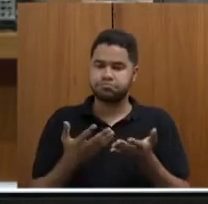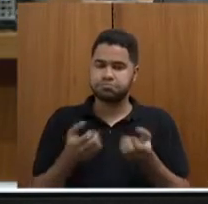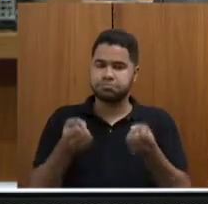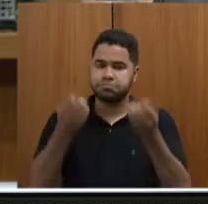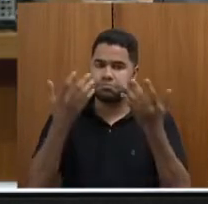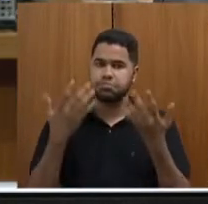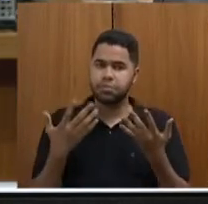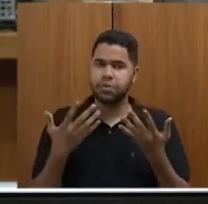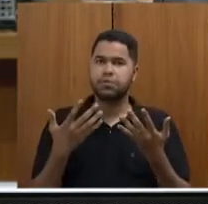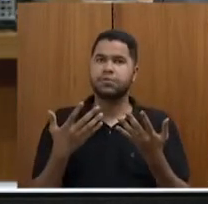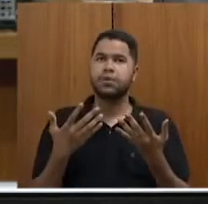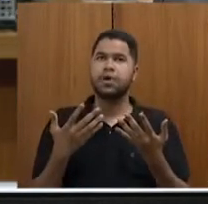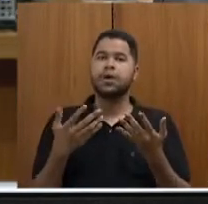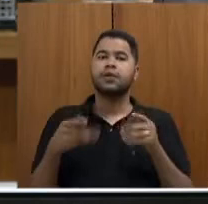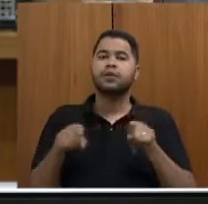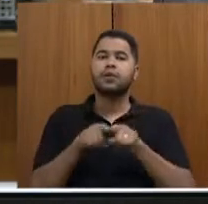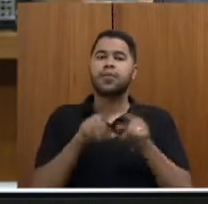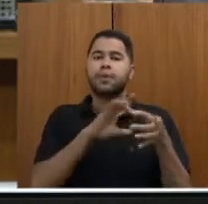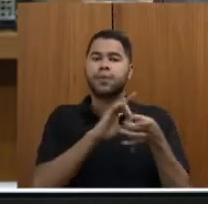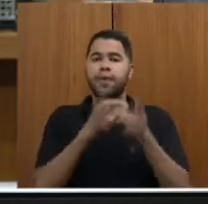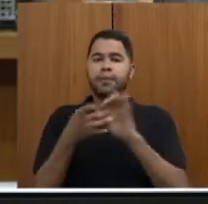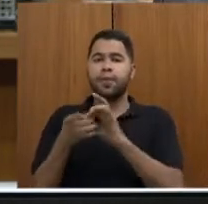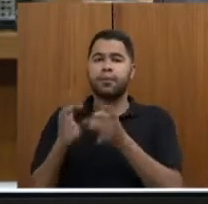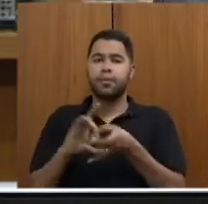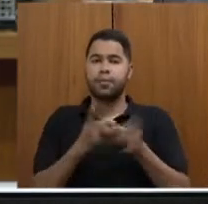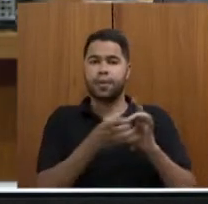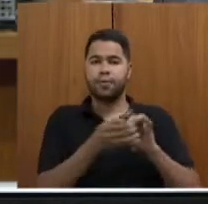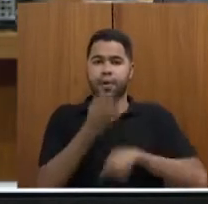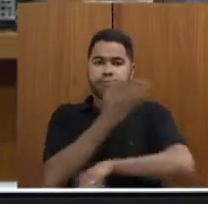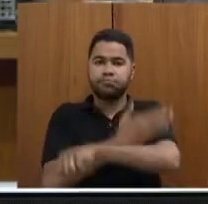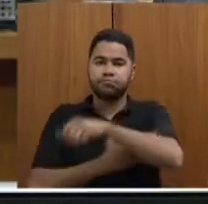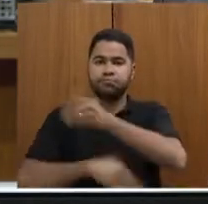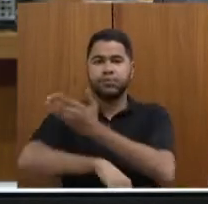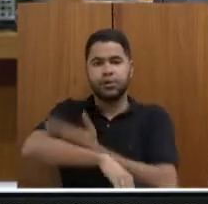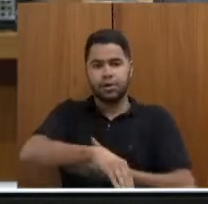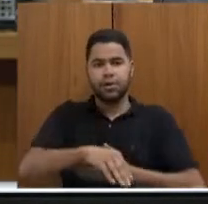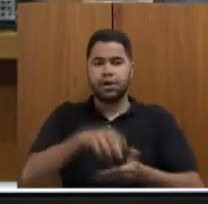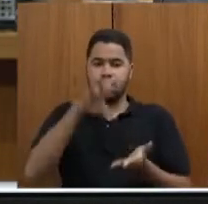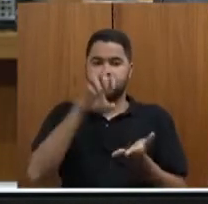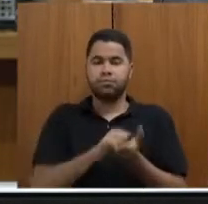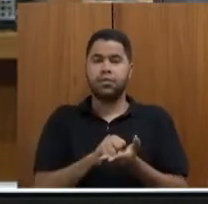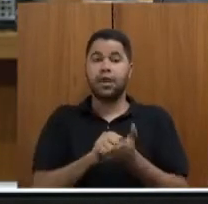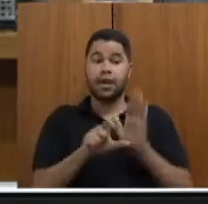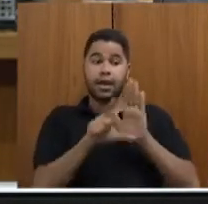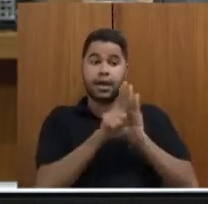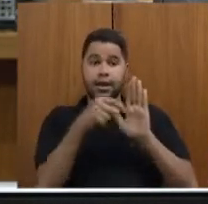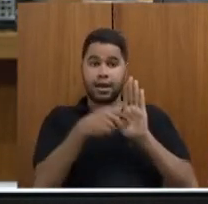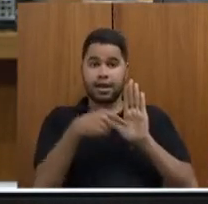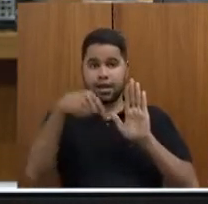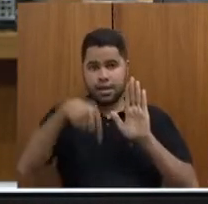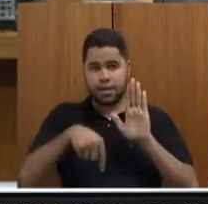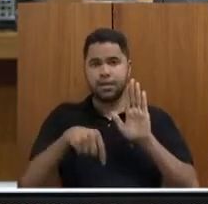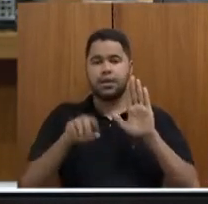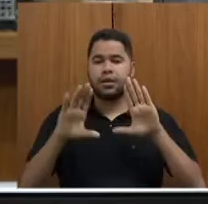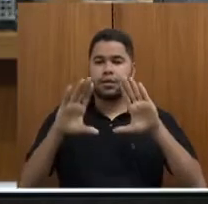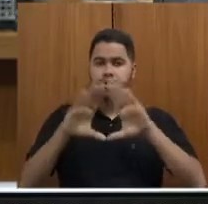do esporte paralímpico e da regularização fundiária, que, inclusive, deixar registrado, nós temos uma lei aqui na Assembleia,